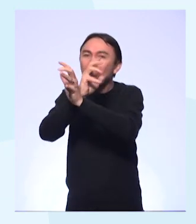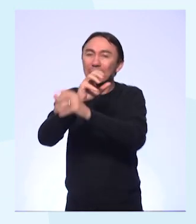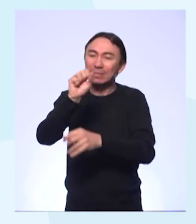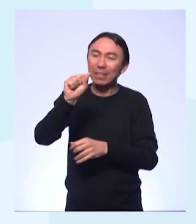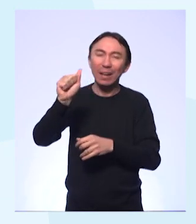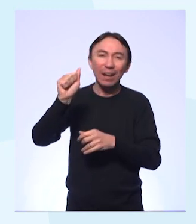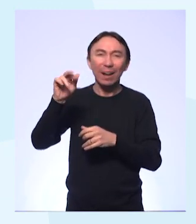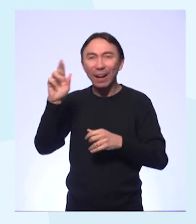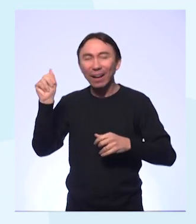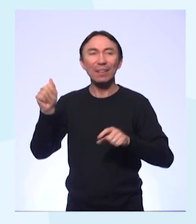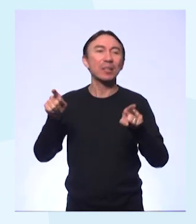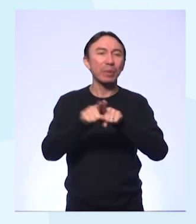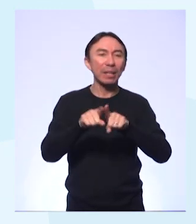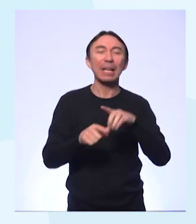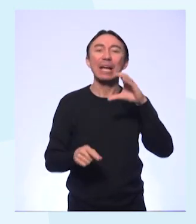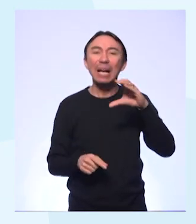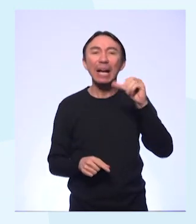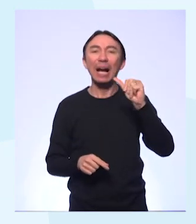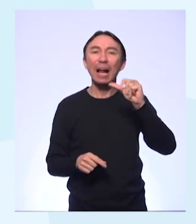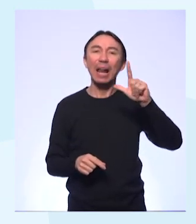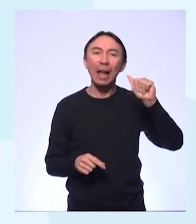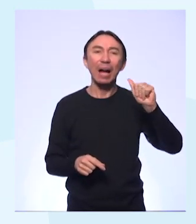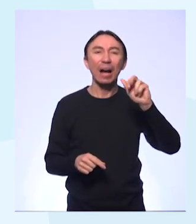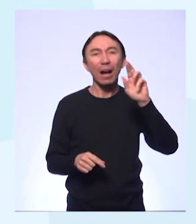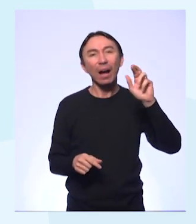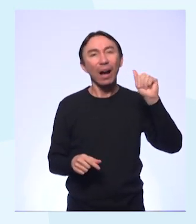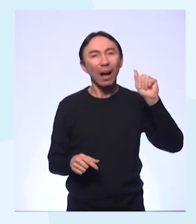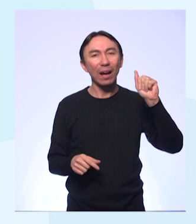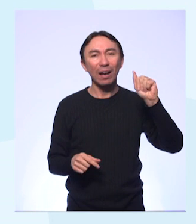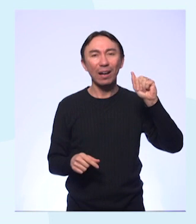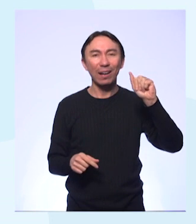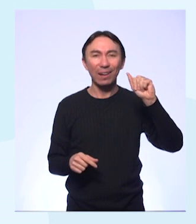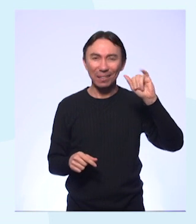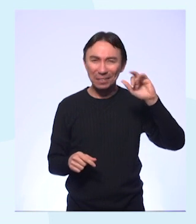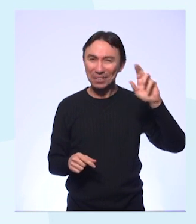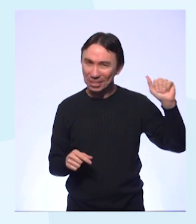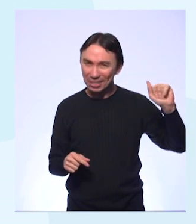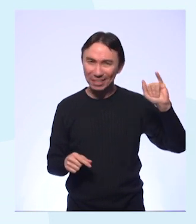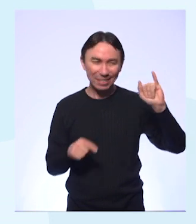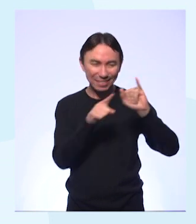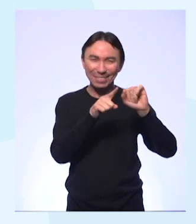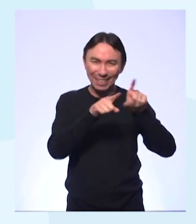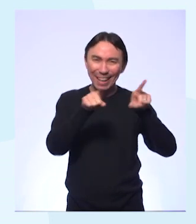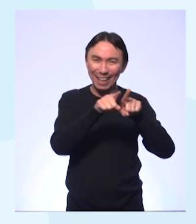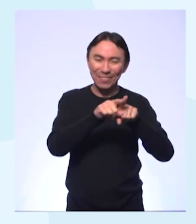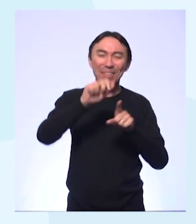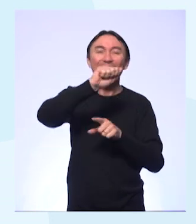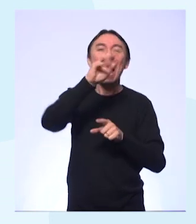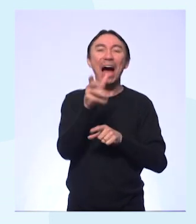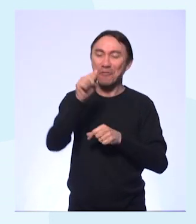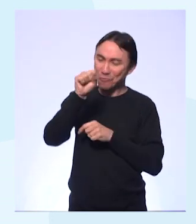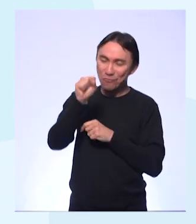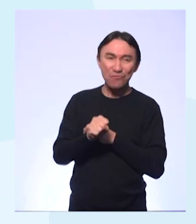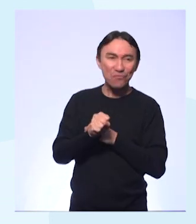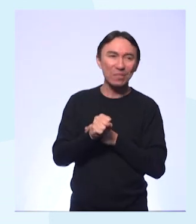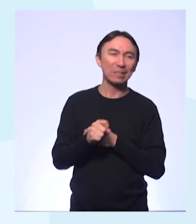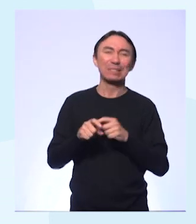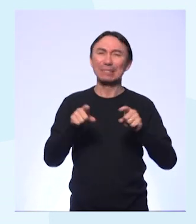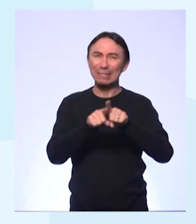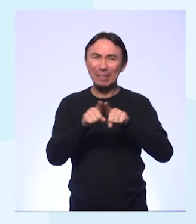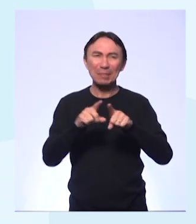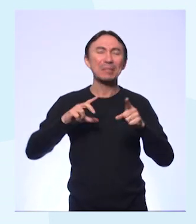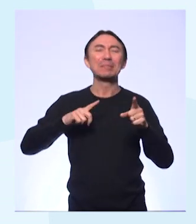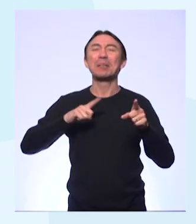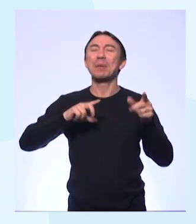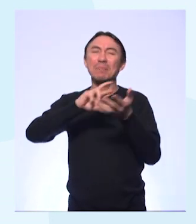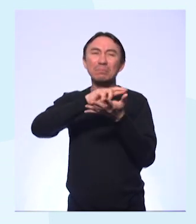na África do Sul, né, é uma região extremamente árida, mas também tem regiões vegetativas, como por exemplo as savanas. Tá?